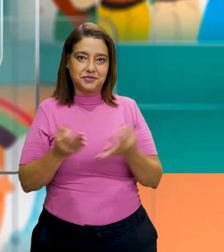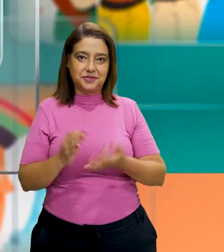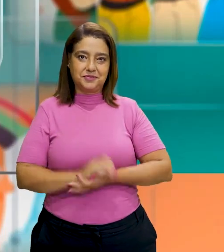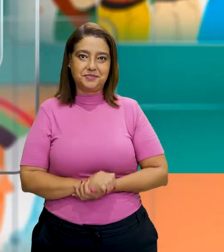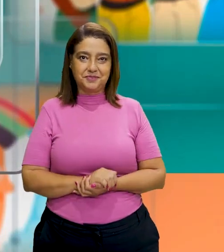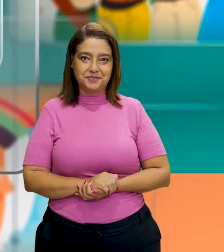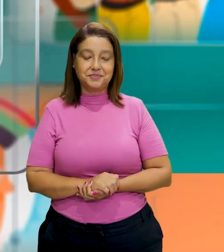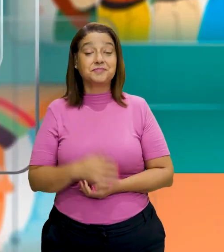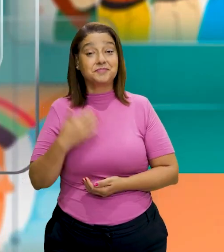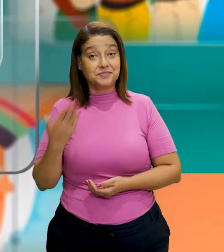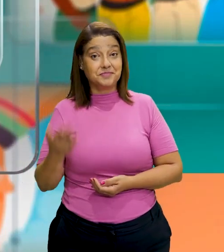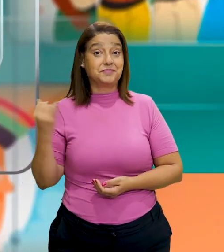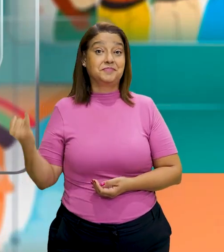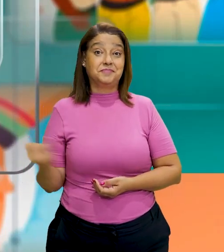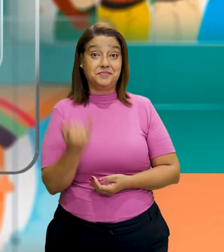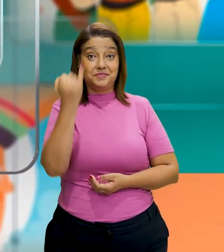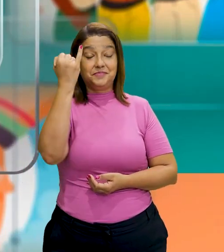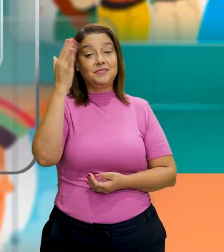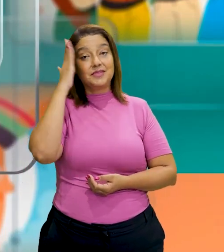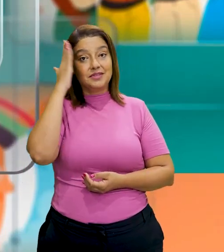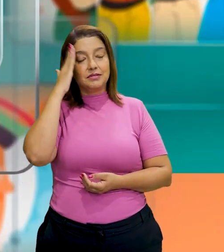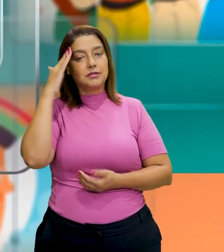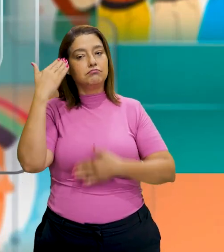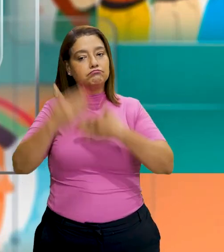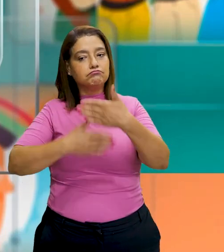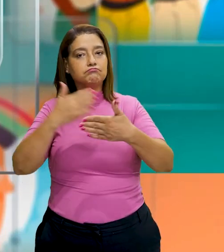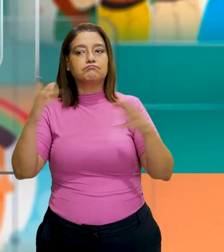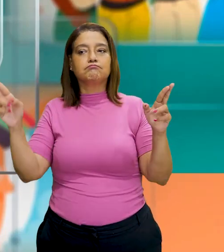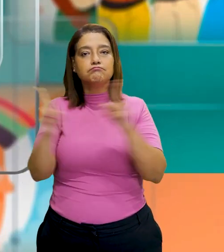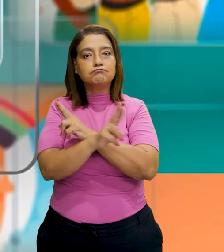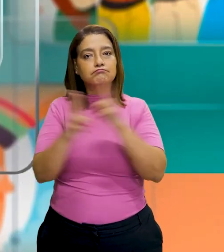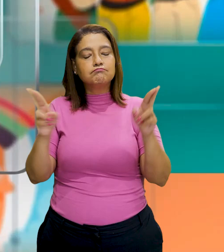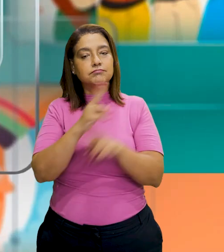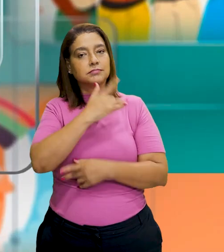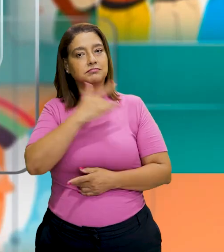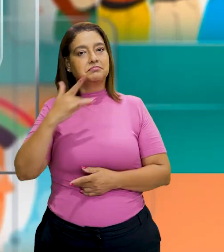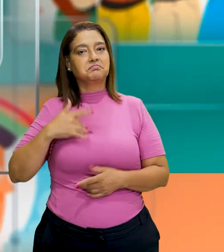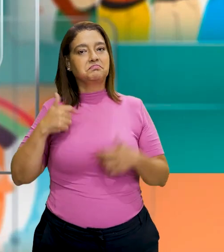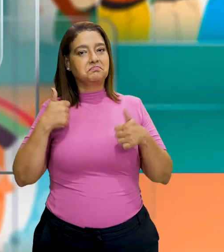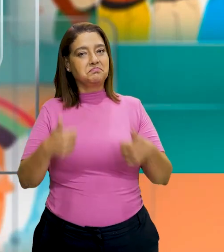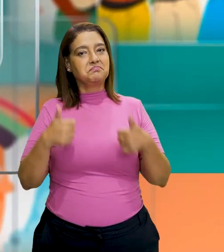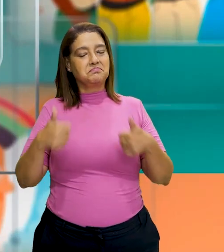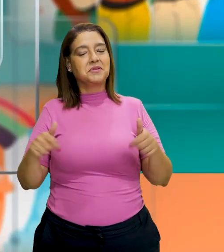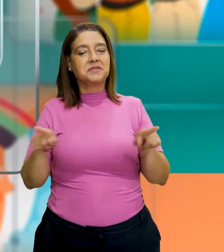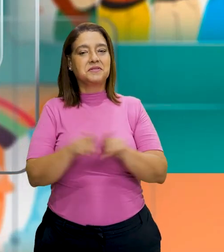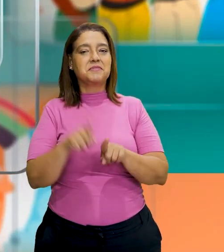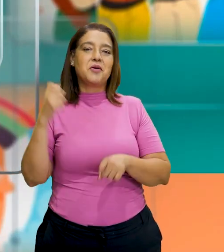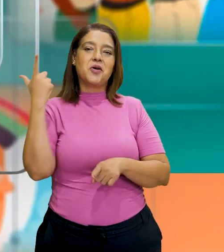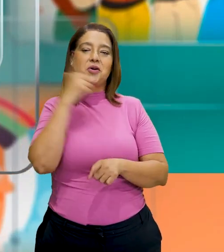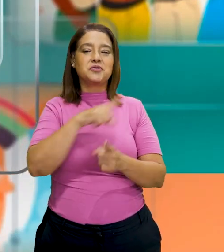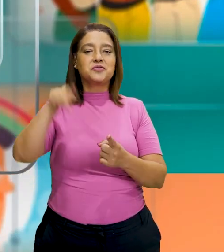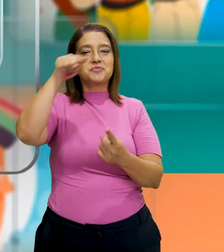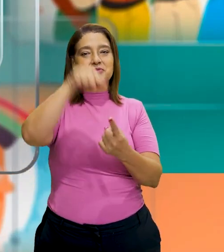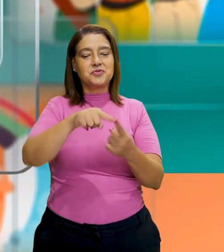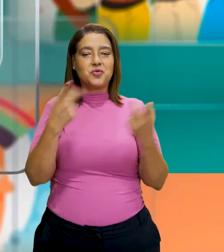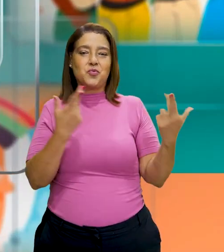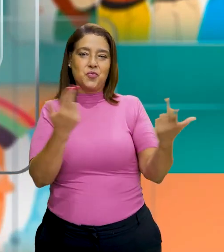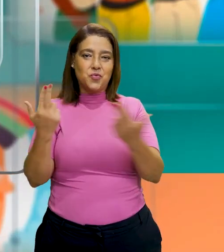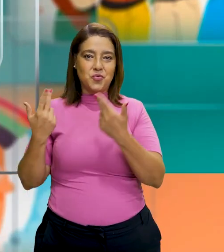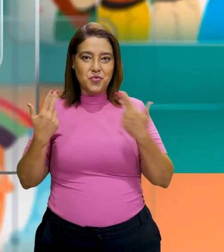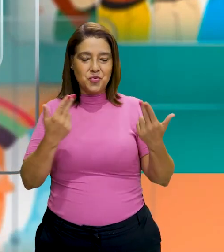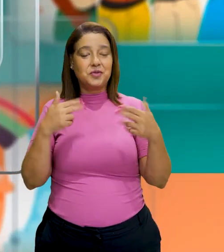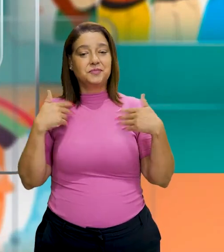comunicação eficaz, pilares fundamentais para a construção de relacionamentos saudáveis e para o alcance de